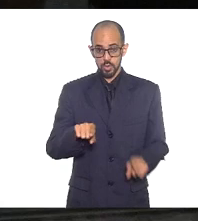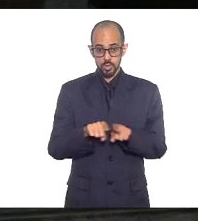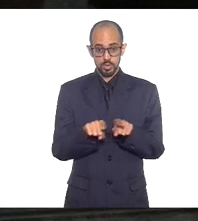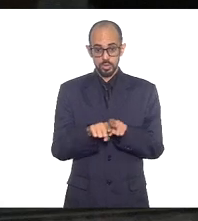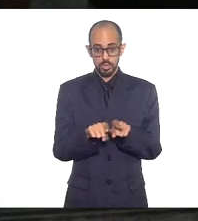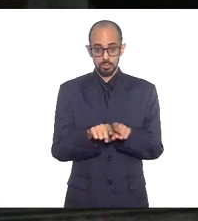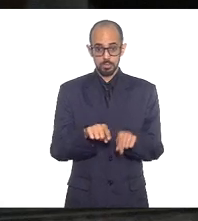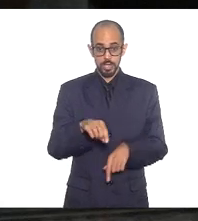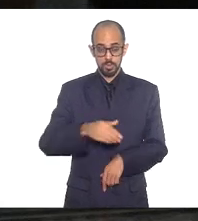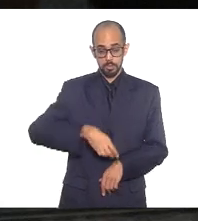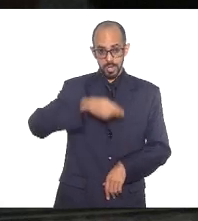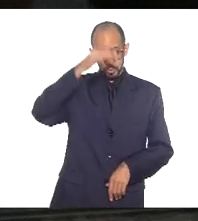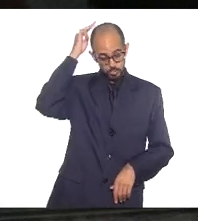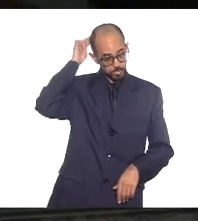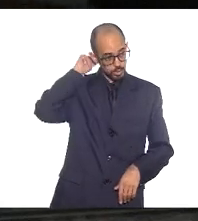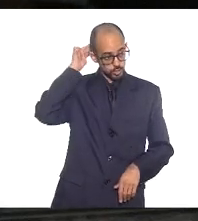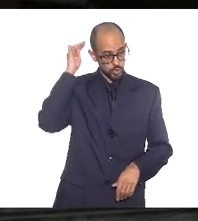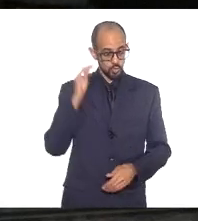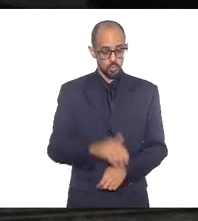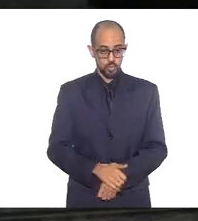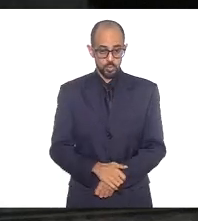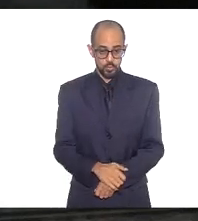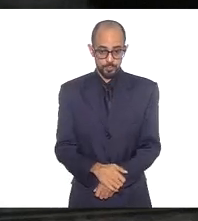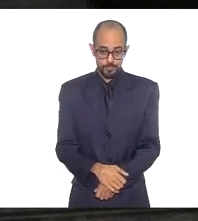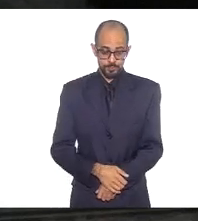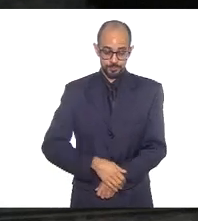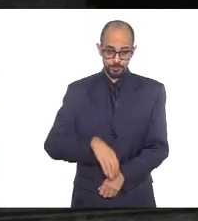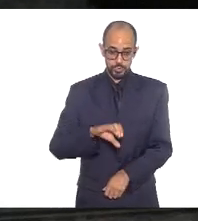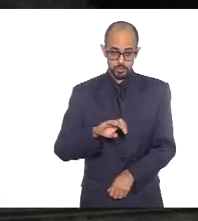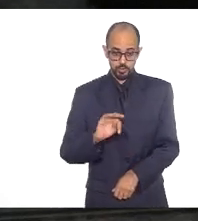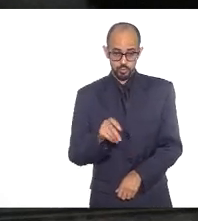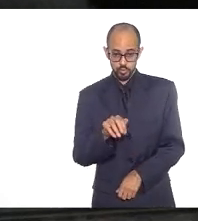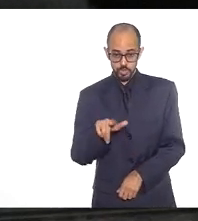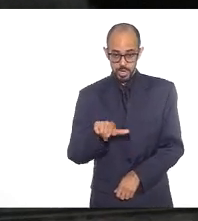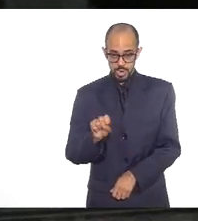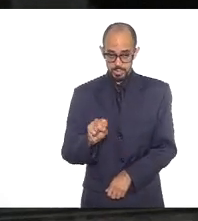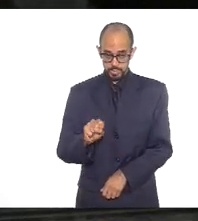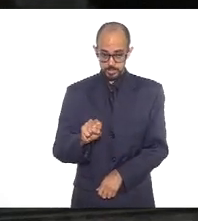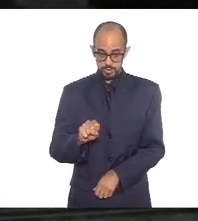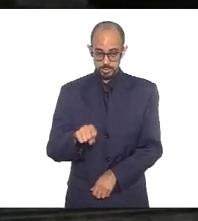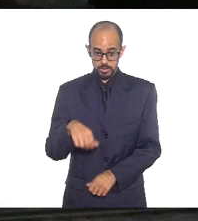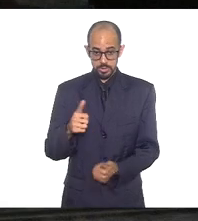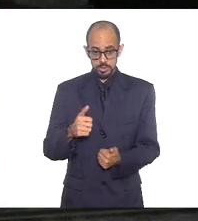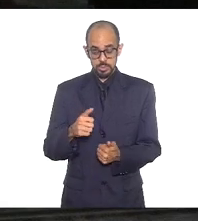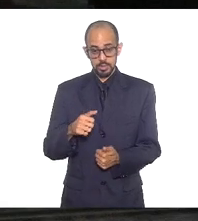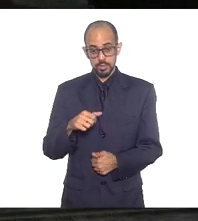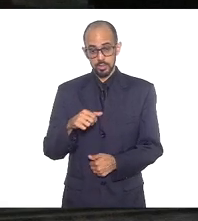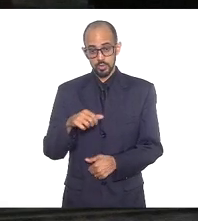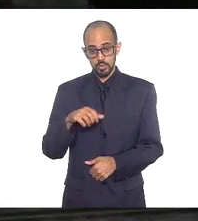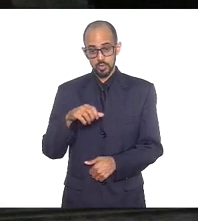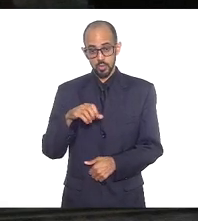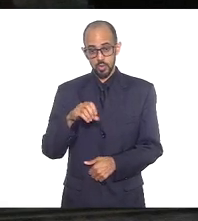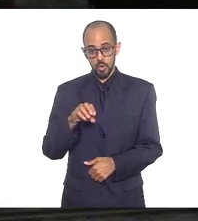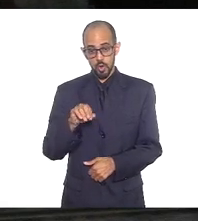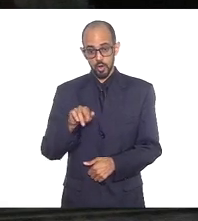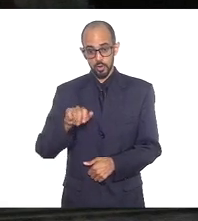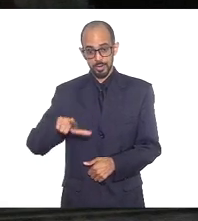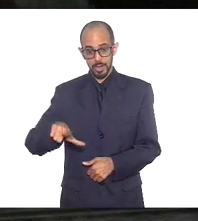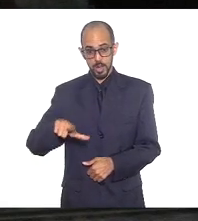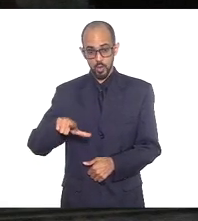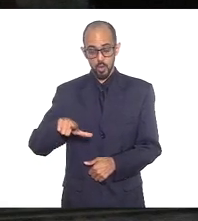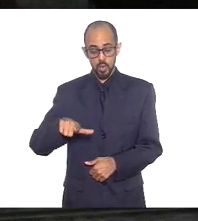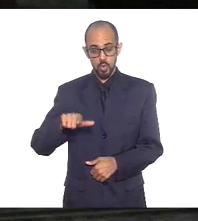Márcio Pacheco. Ocorre que Charles Batista e o coronel Salema são suplentes e